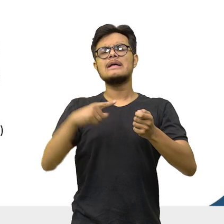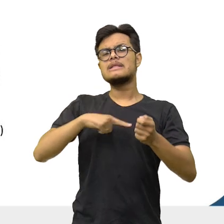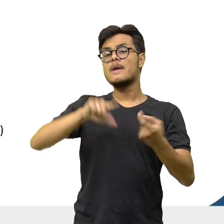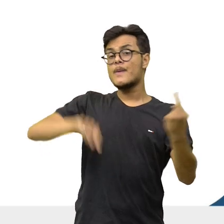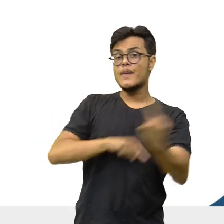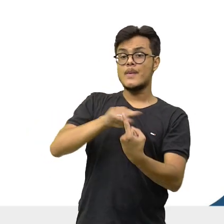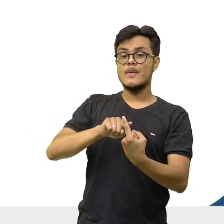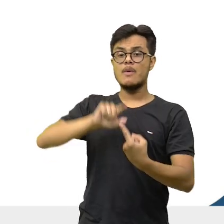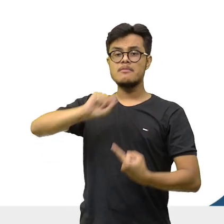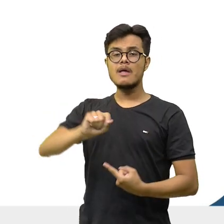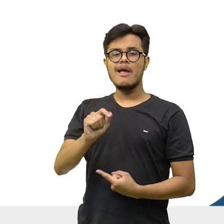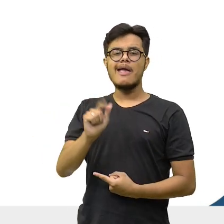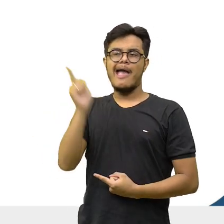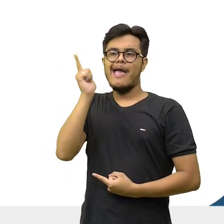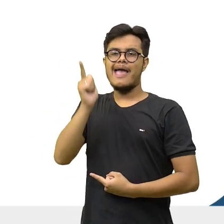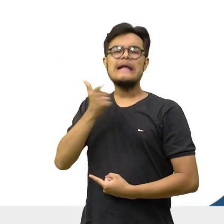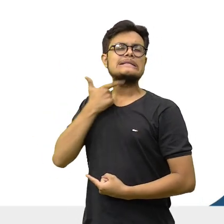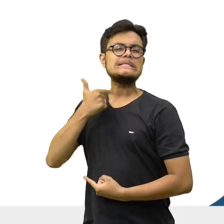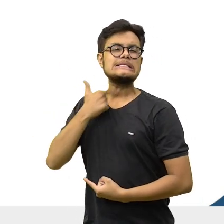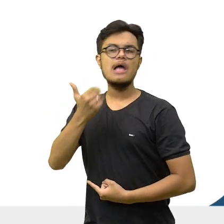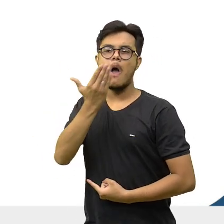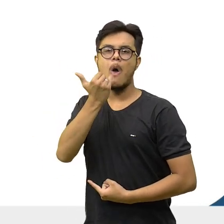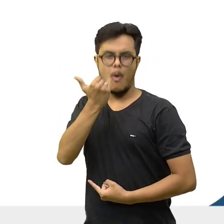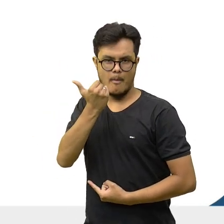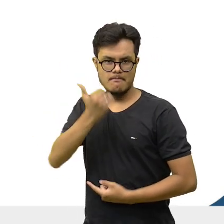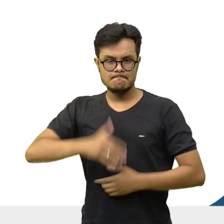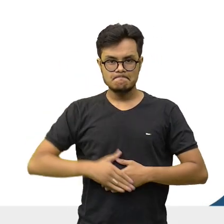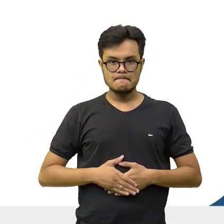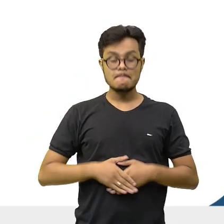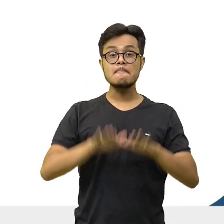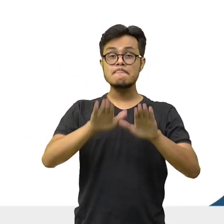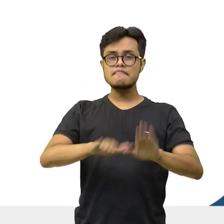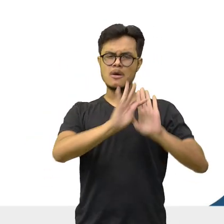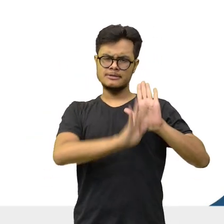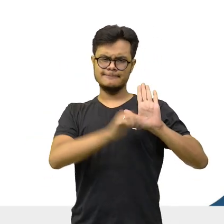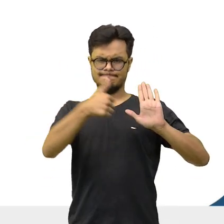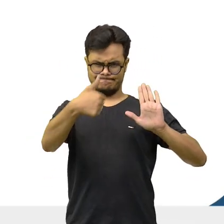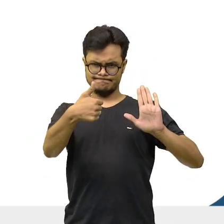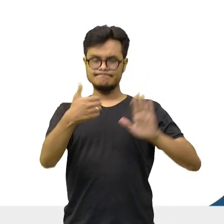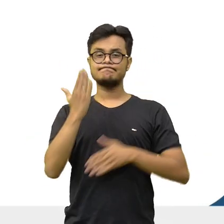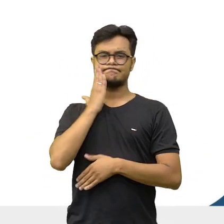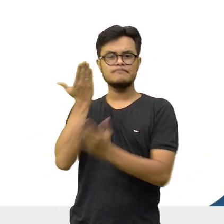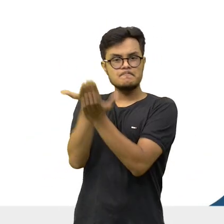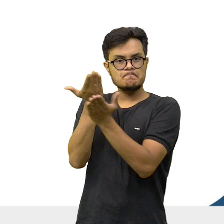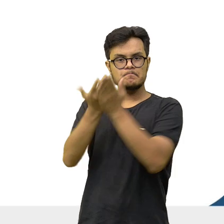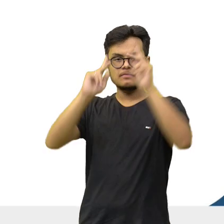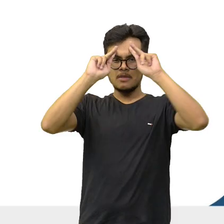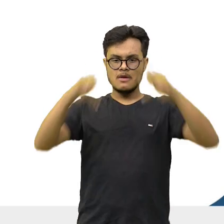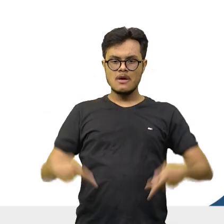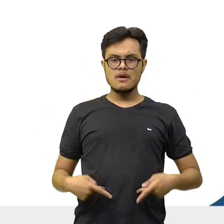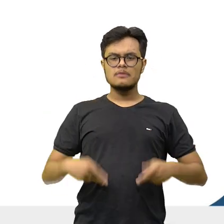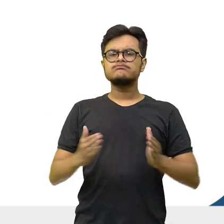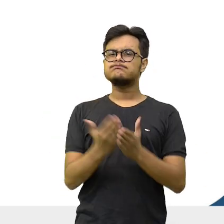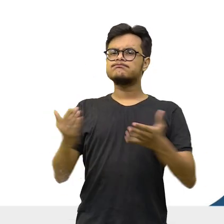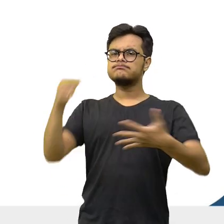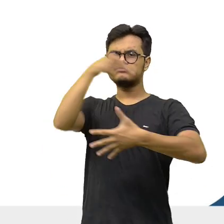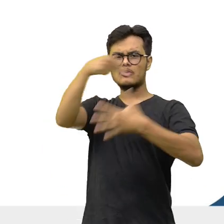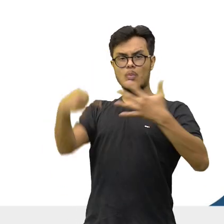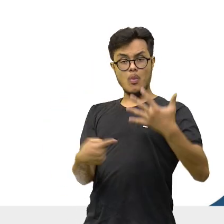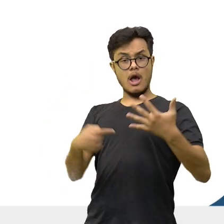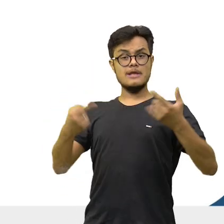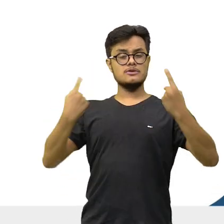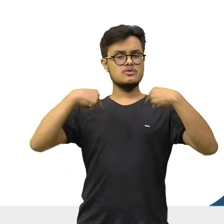o apetite. De acordo com o texto e conhecimentos sobre o corpo humano, tais